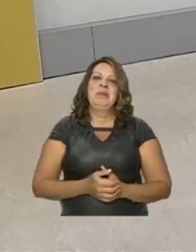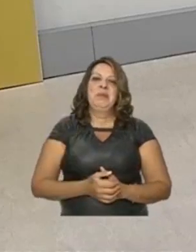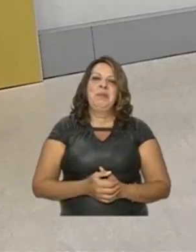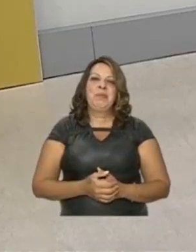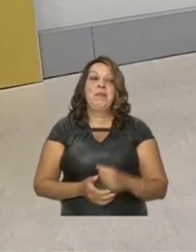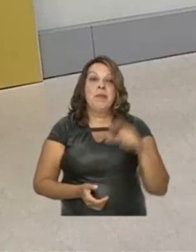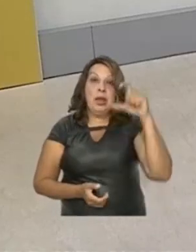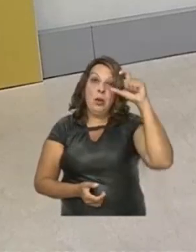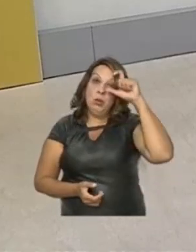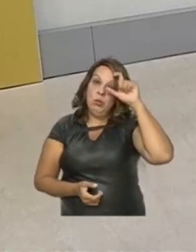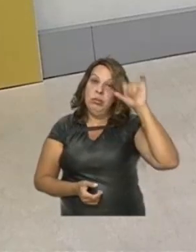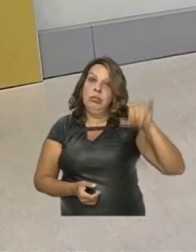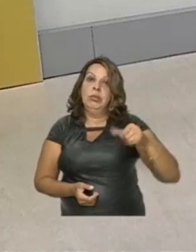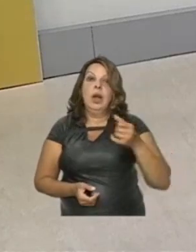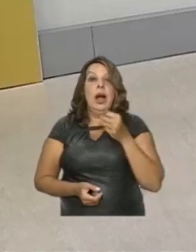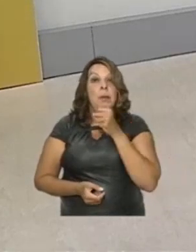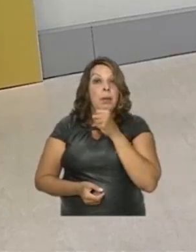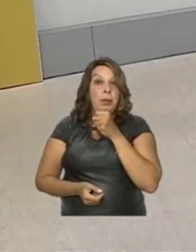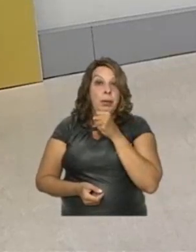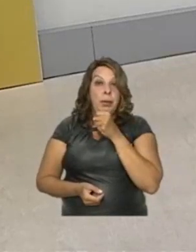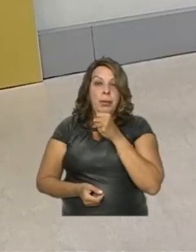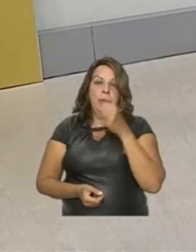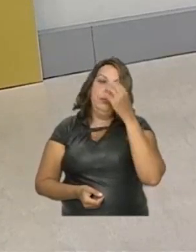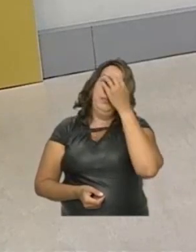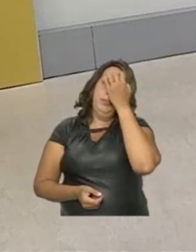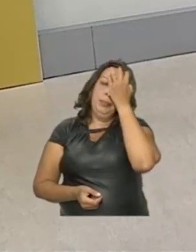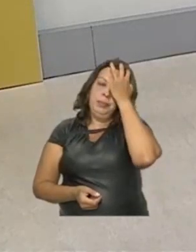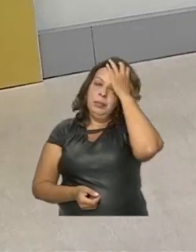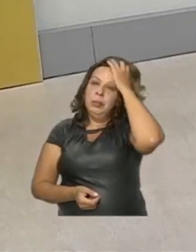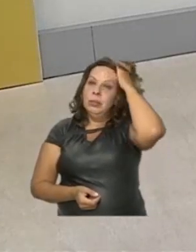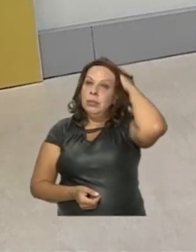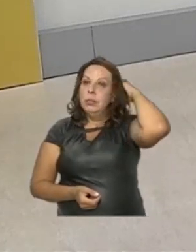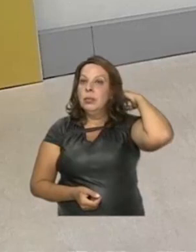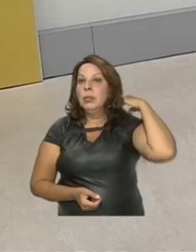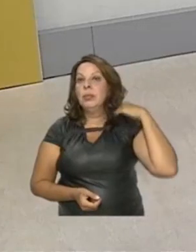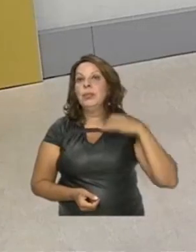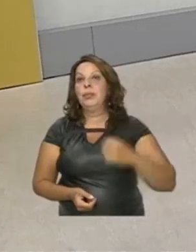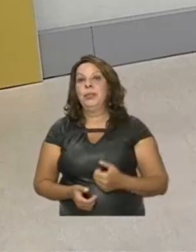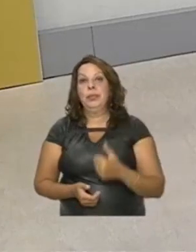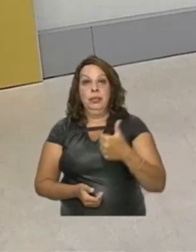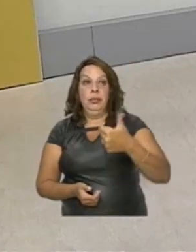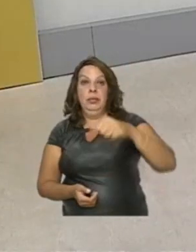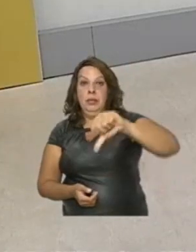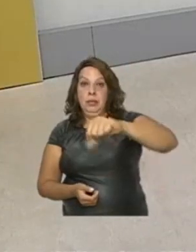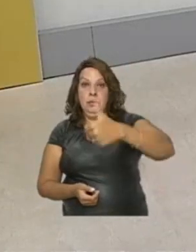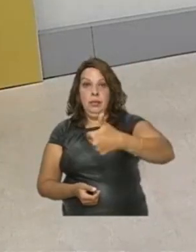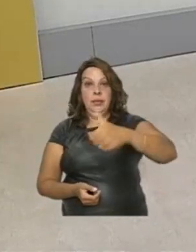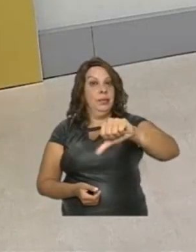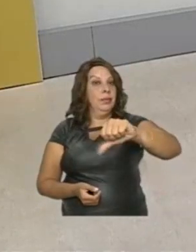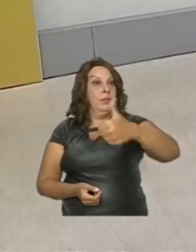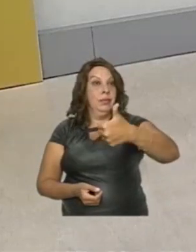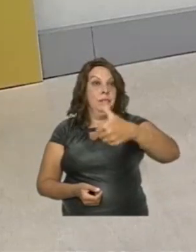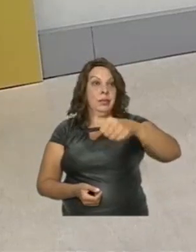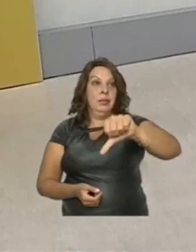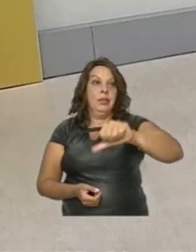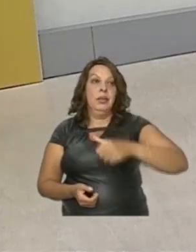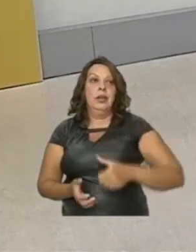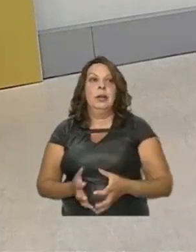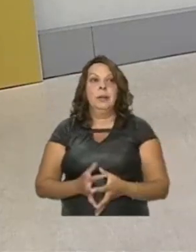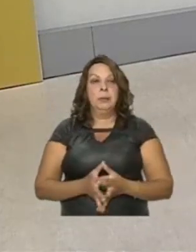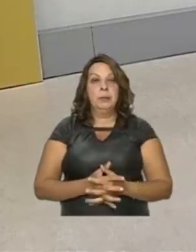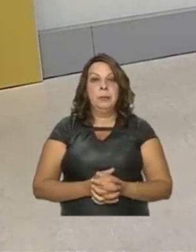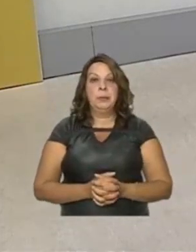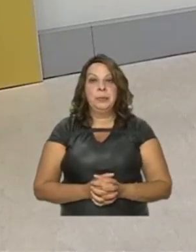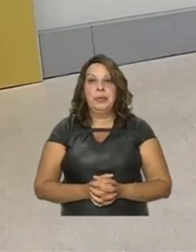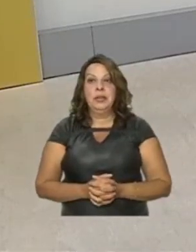Vamos começar a emoção, vale R$6.000 esse prêmio. Já saiu a primeira bolinha, 19, 19, 19,